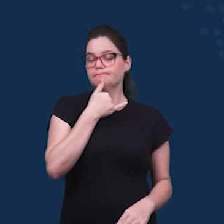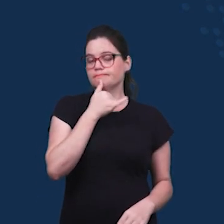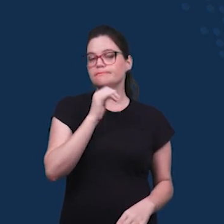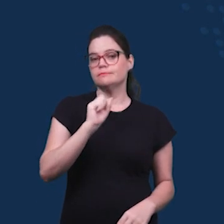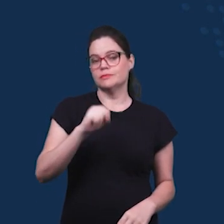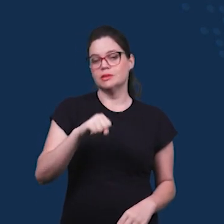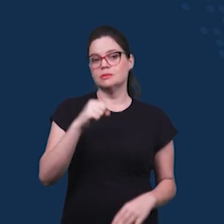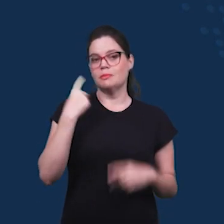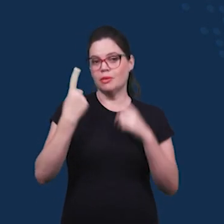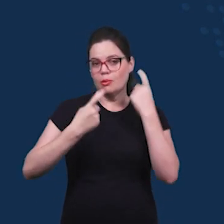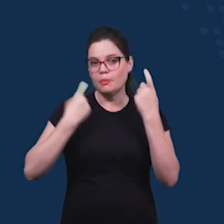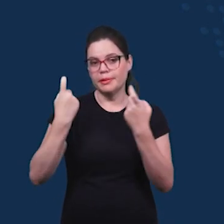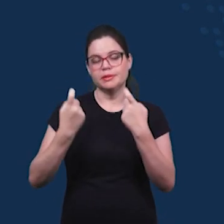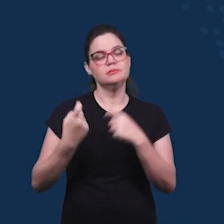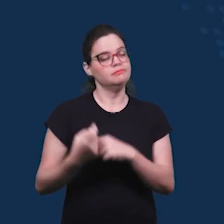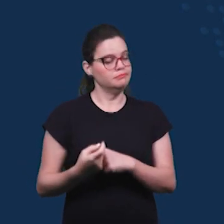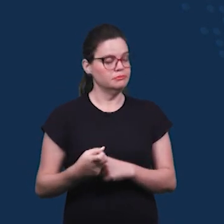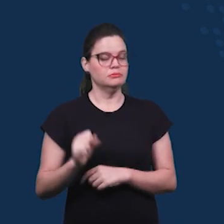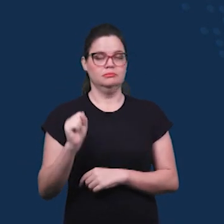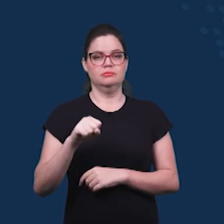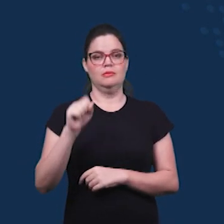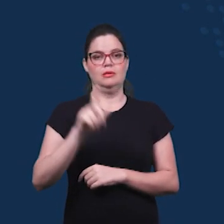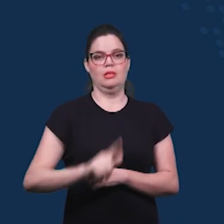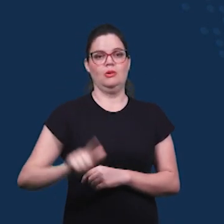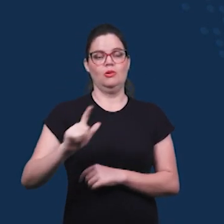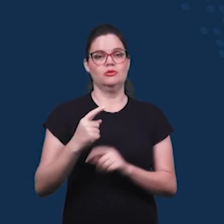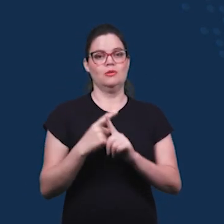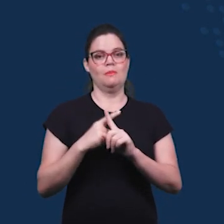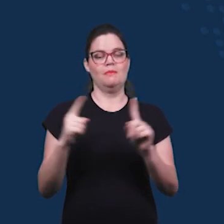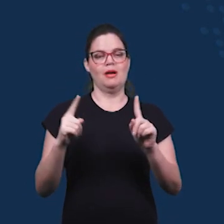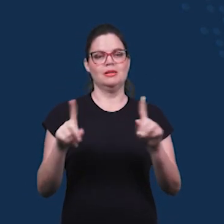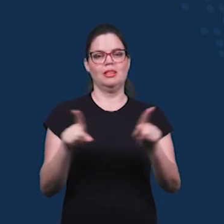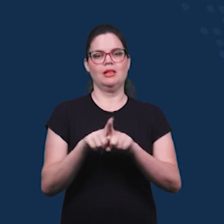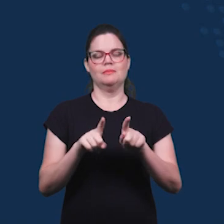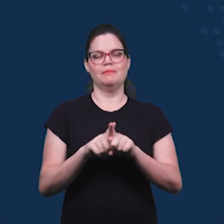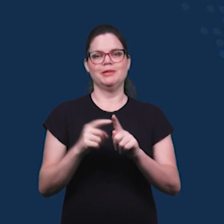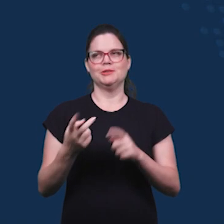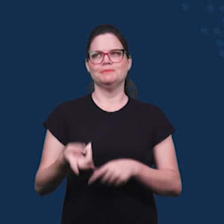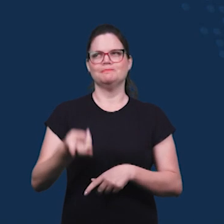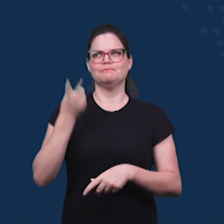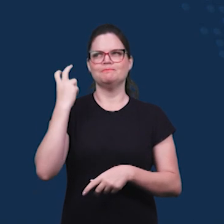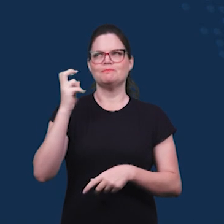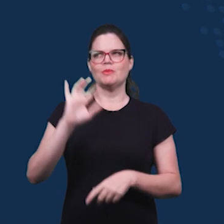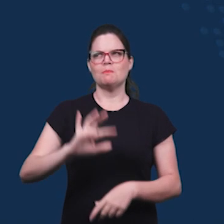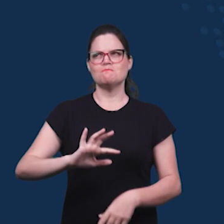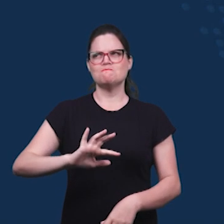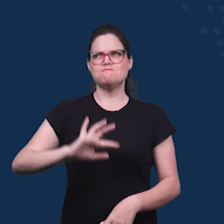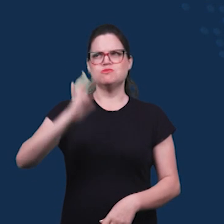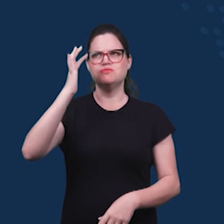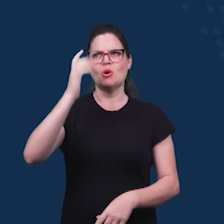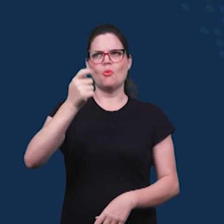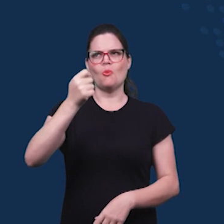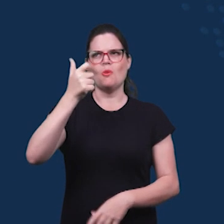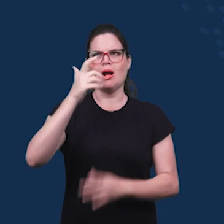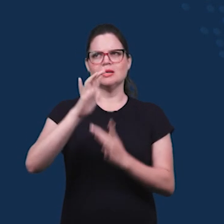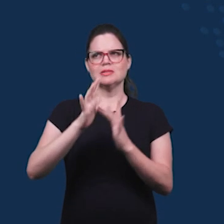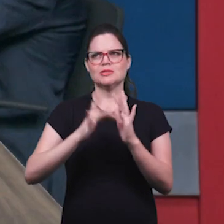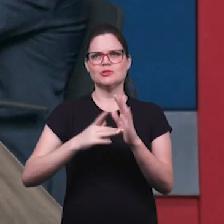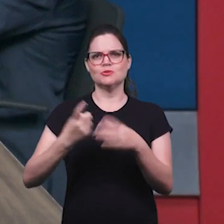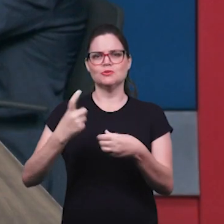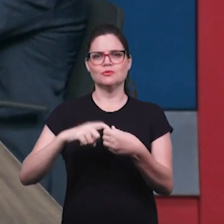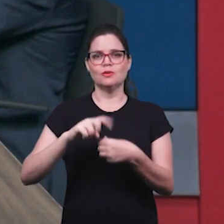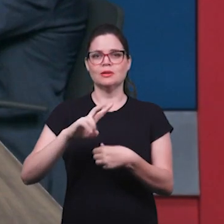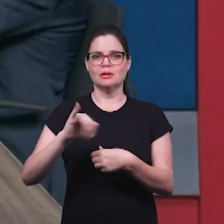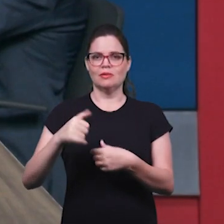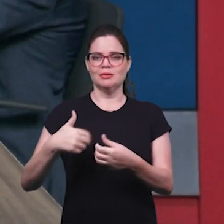algo preocupante, mas é um sinal da breve volta do Senhor Jesus. Muito